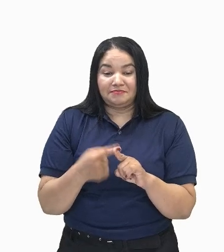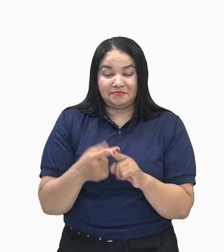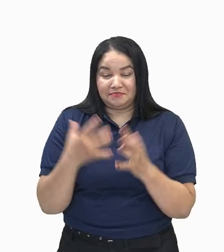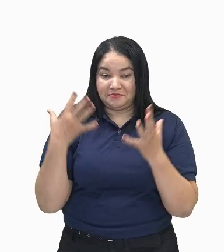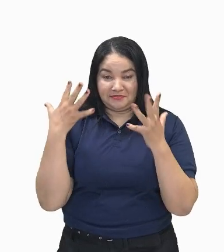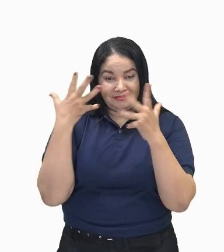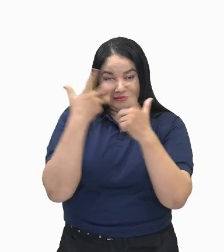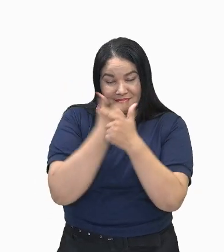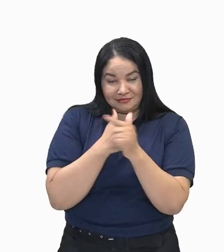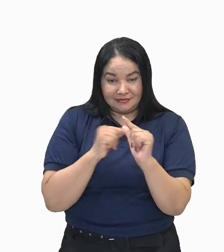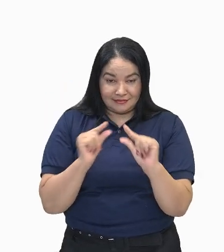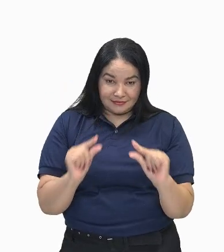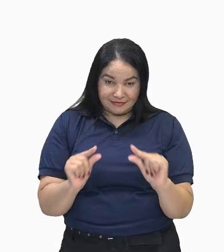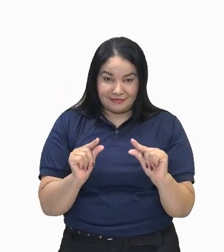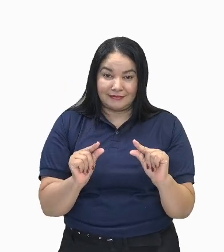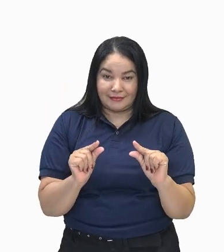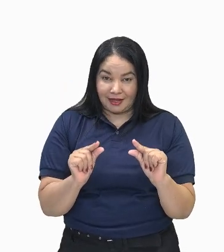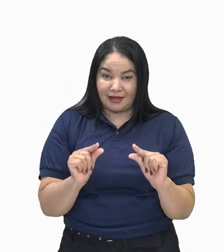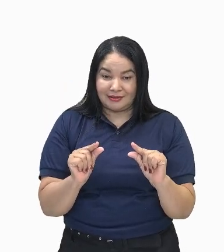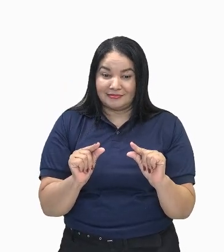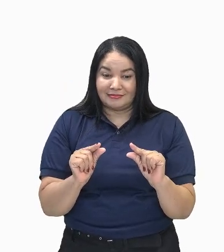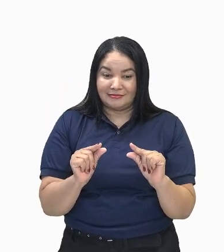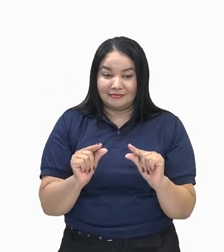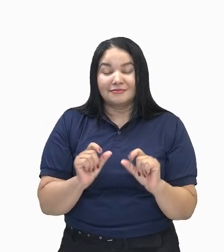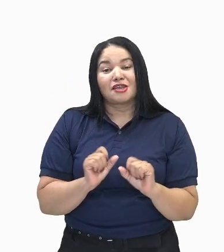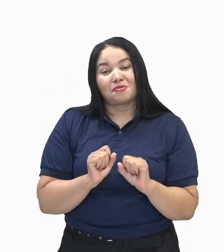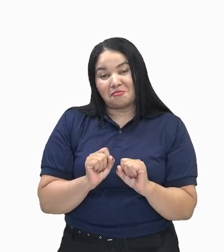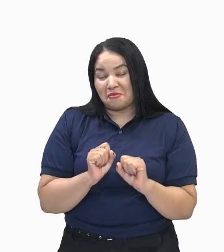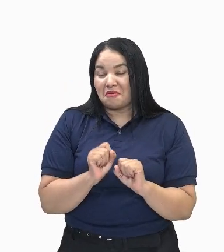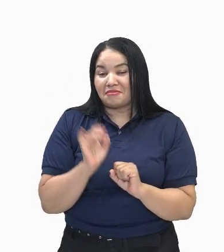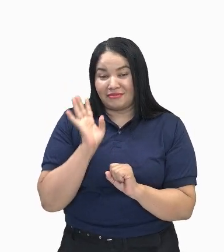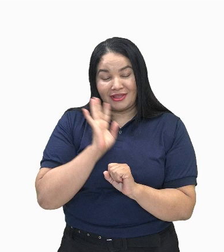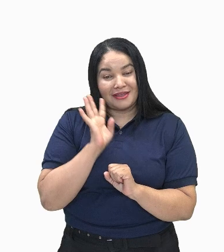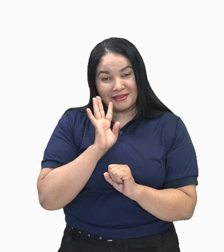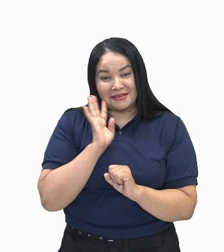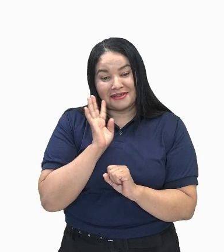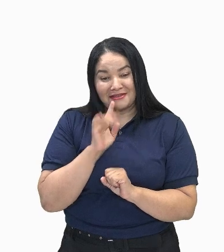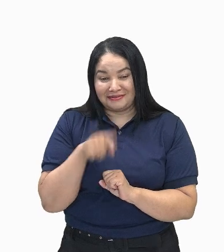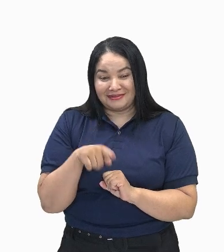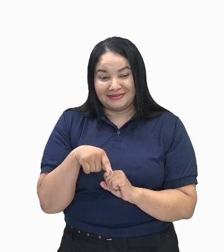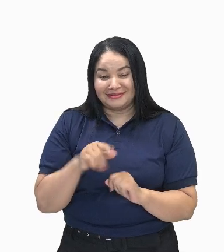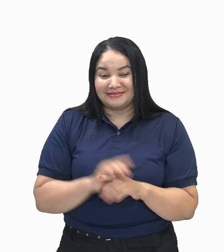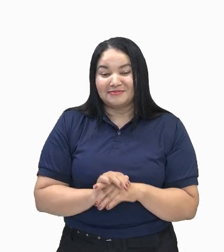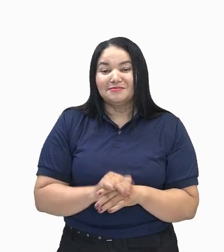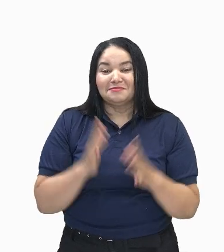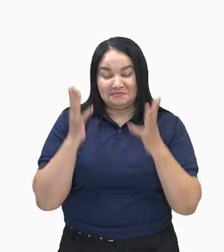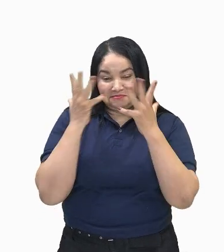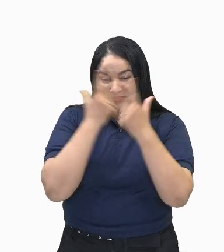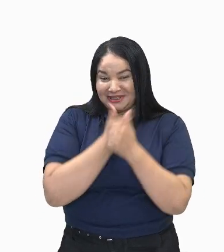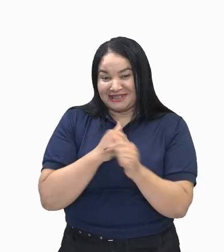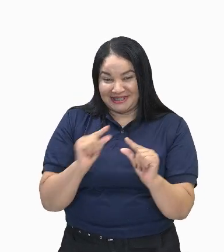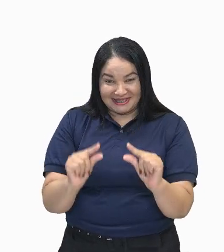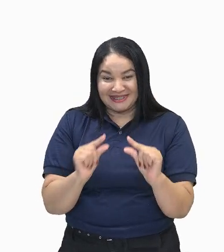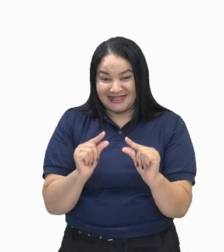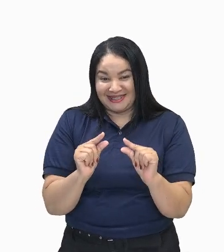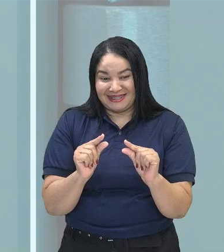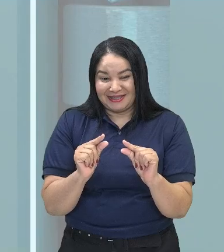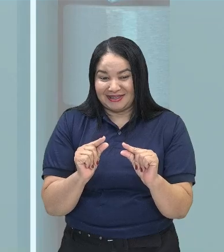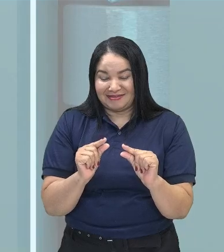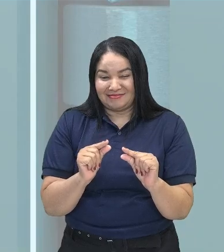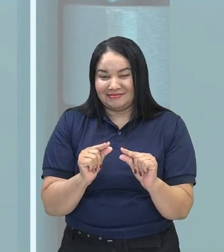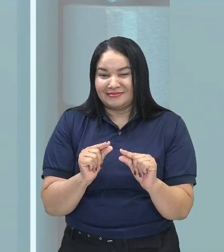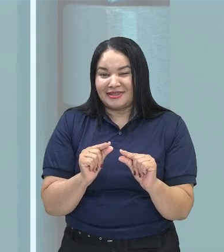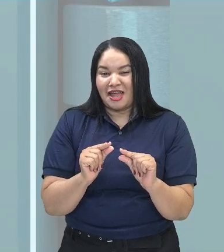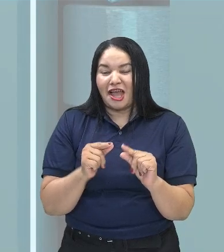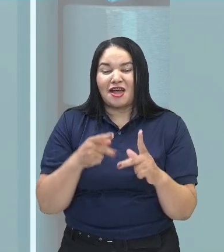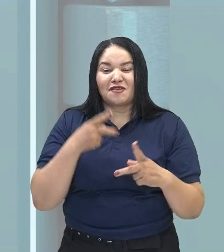beleza. Olha, outra coisa legal, né, gente? Desprovido de beleza. Ao invés de